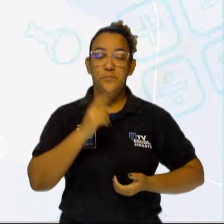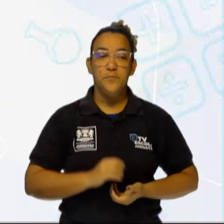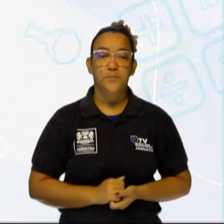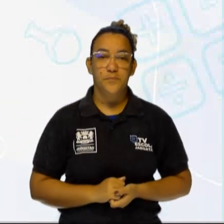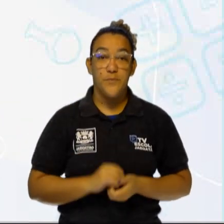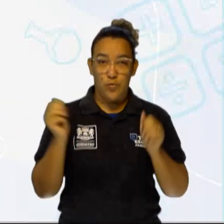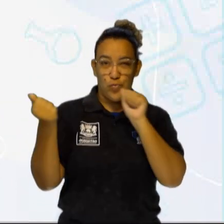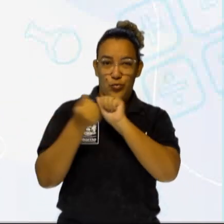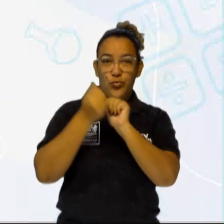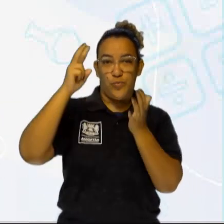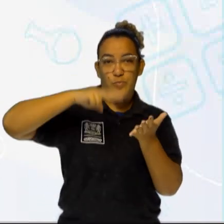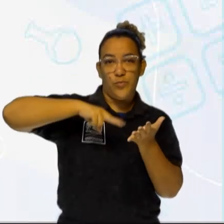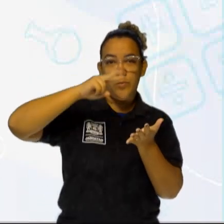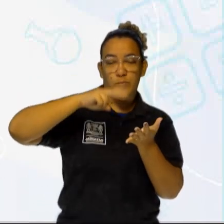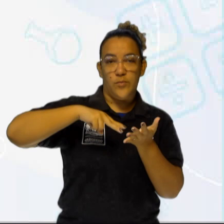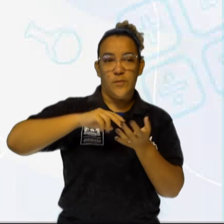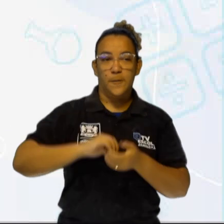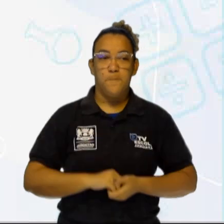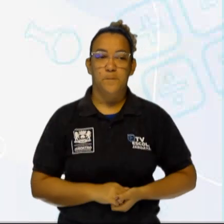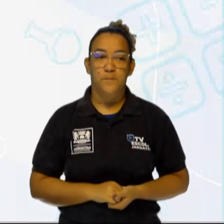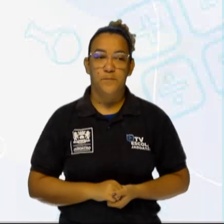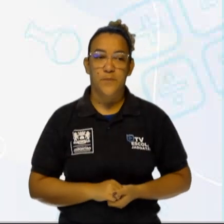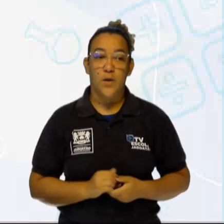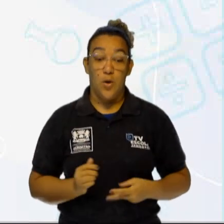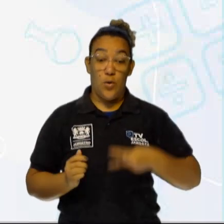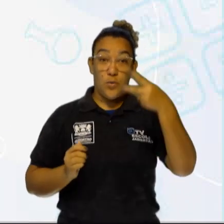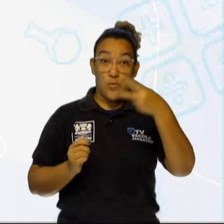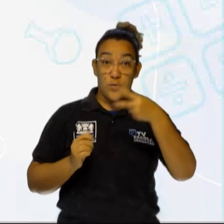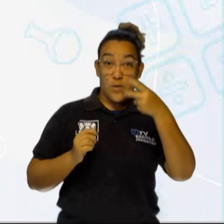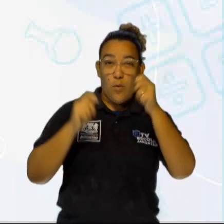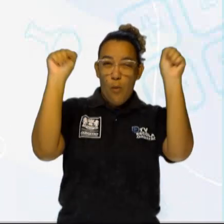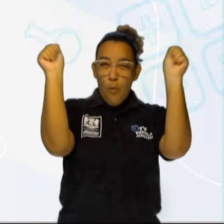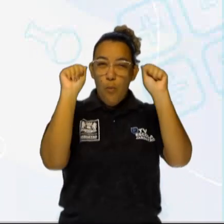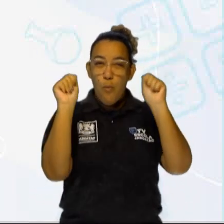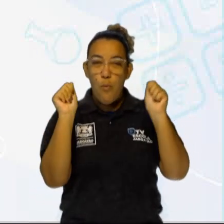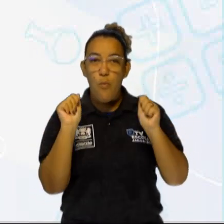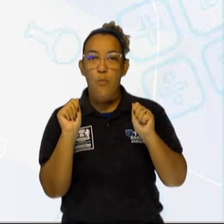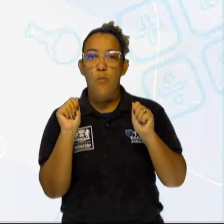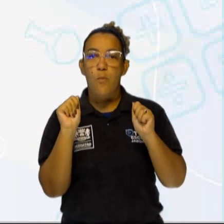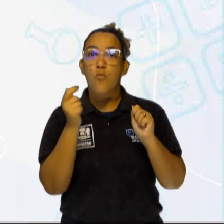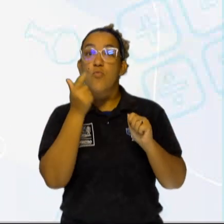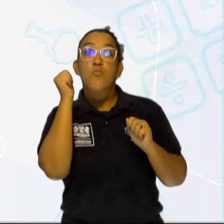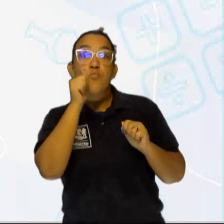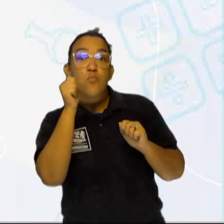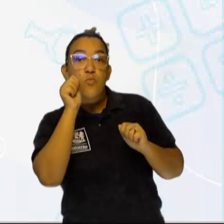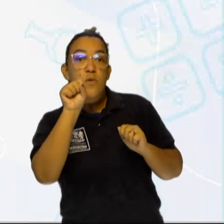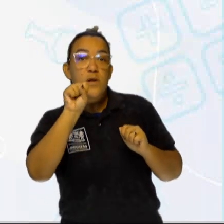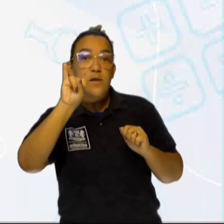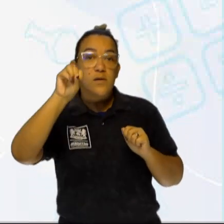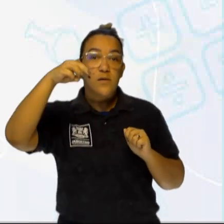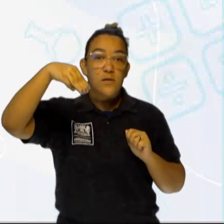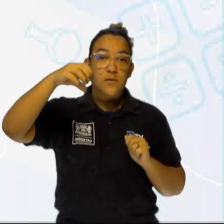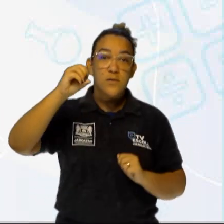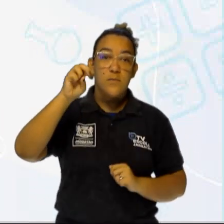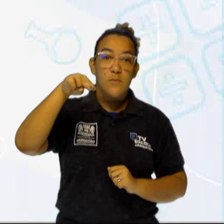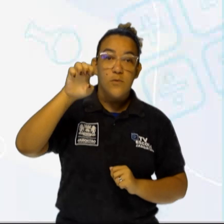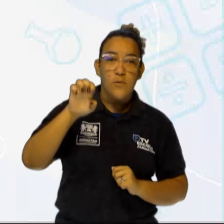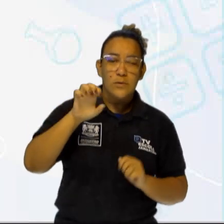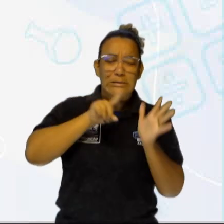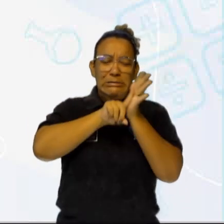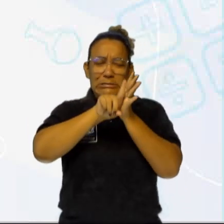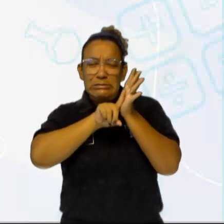comigo a leitura. Neste segundo volume de sua obra-prima, Simone de Beauvoir analisa a condição da mulher em todas as suas